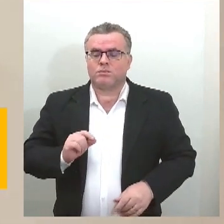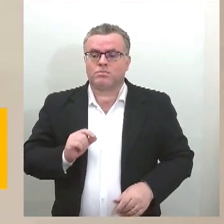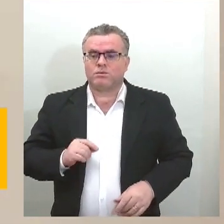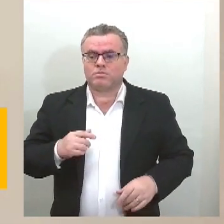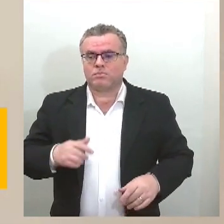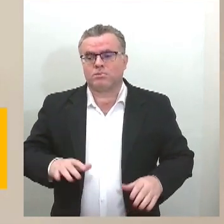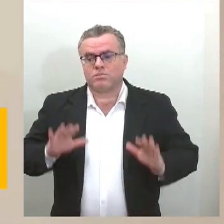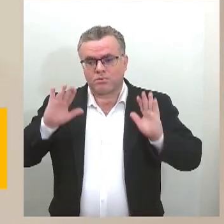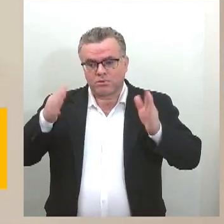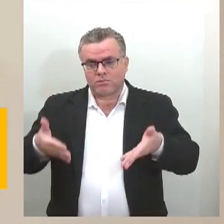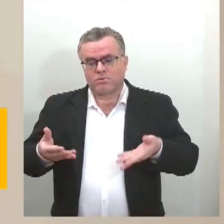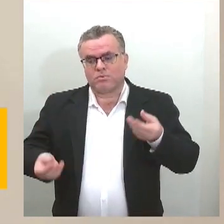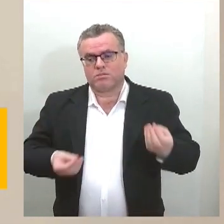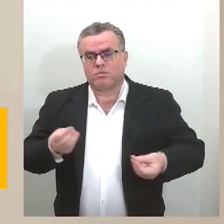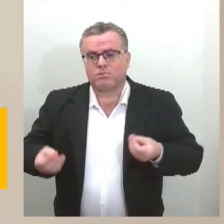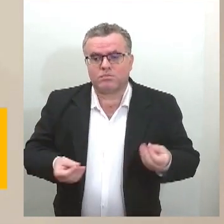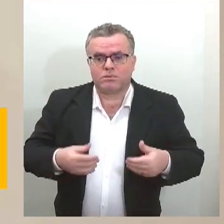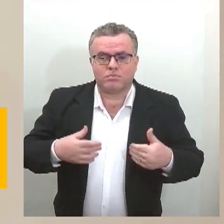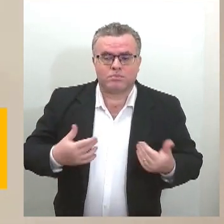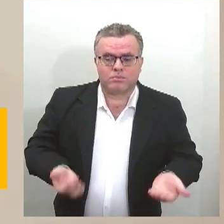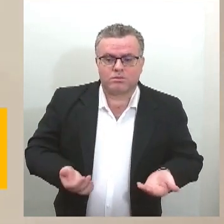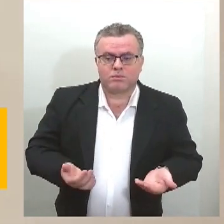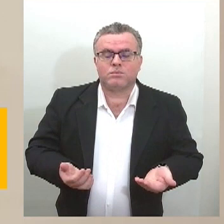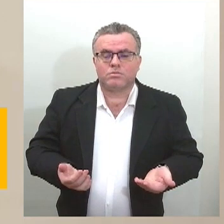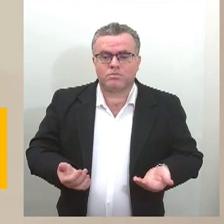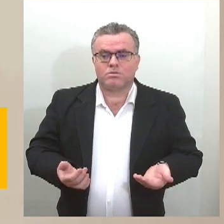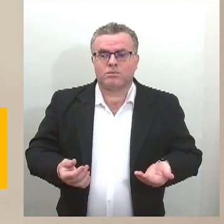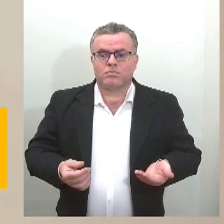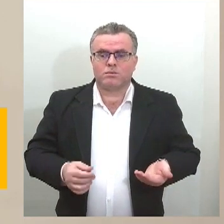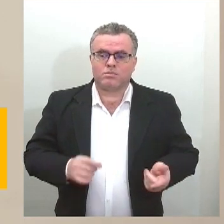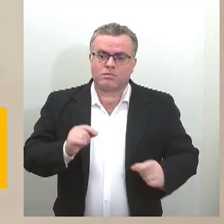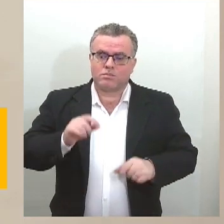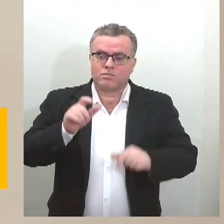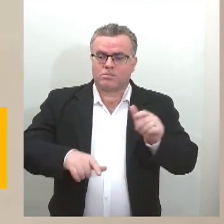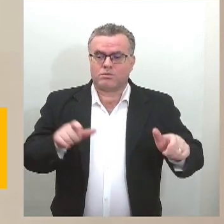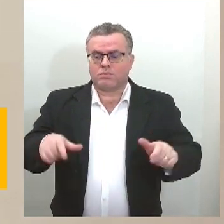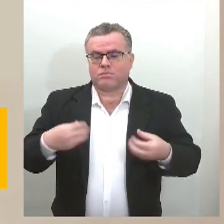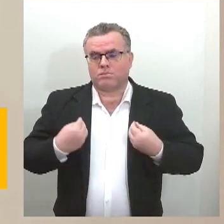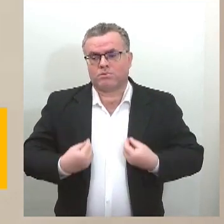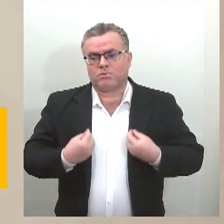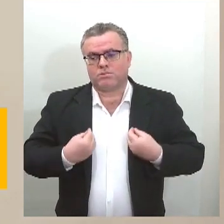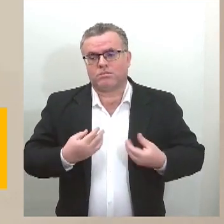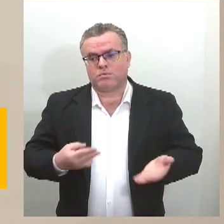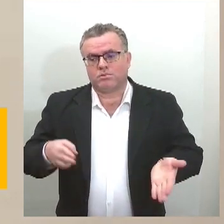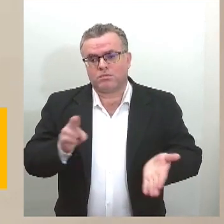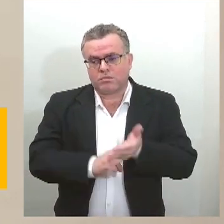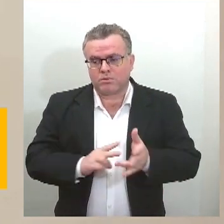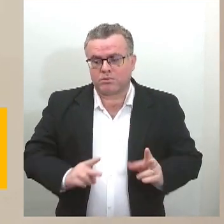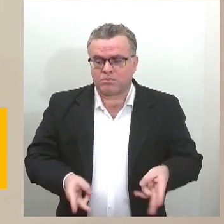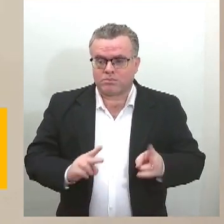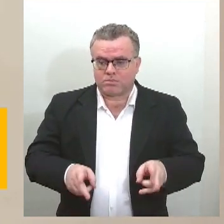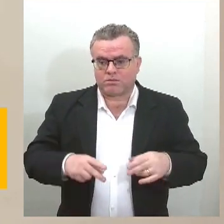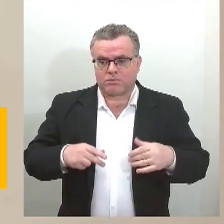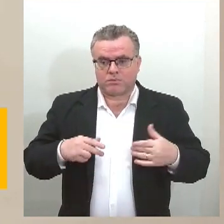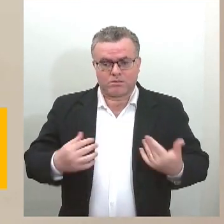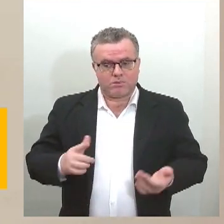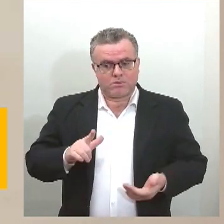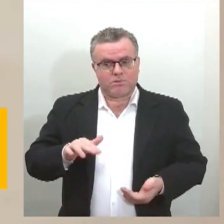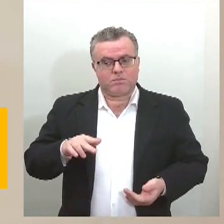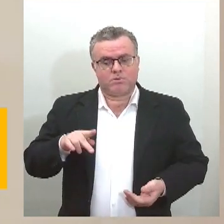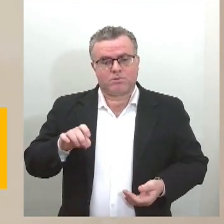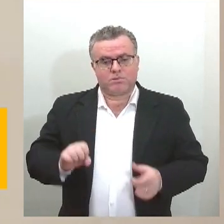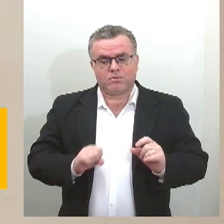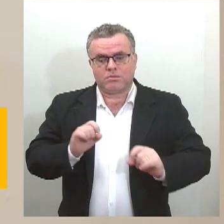às especificidades dessas pessoas que vivem com essas condições. A pessoa com lúpus, né, no Brasil, por exemplo,